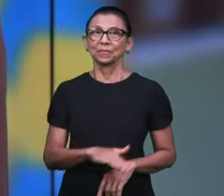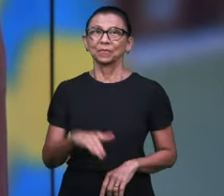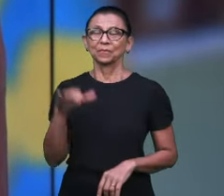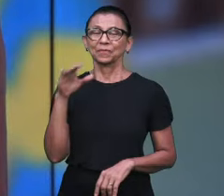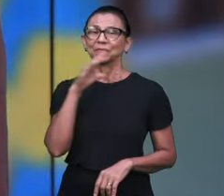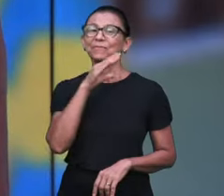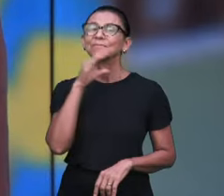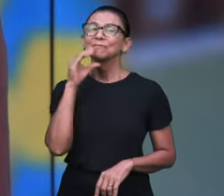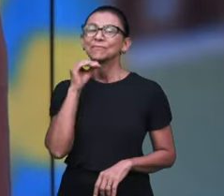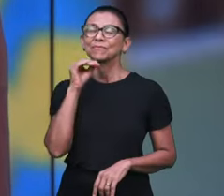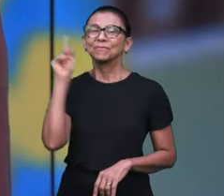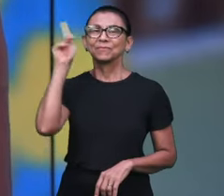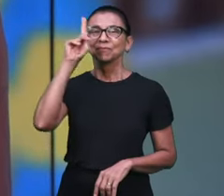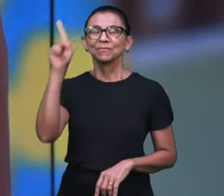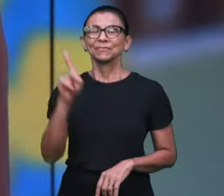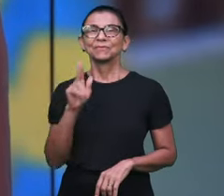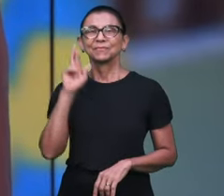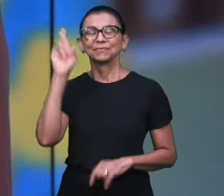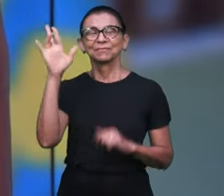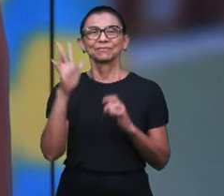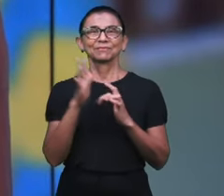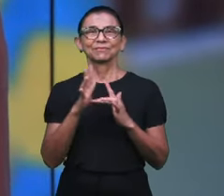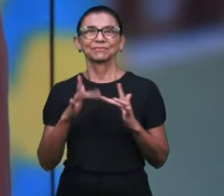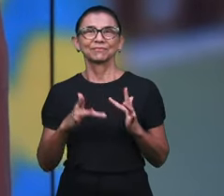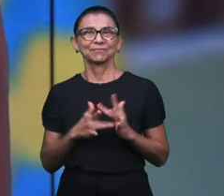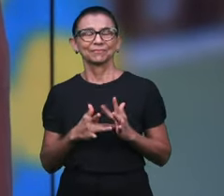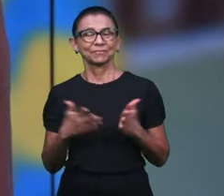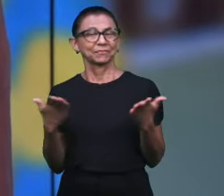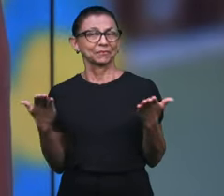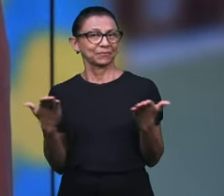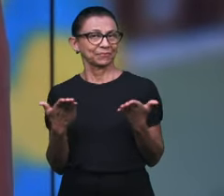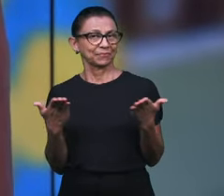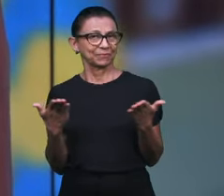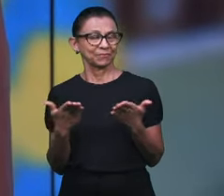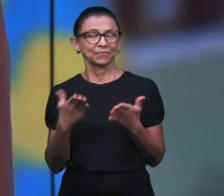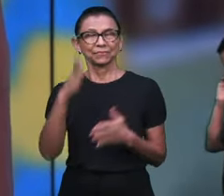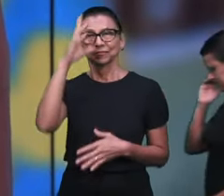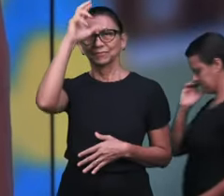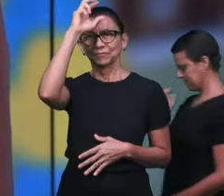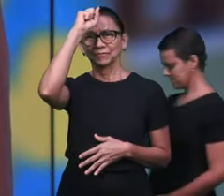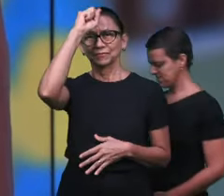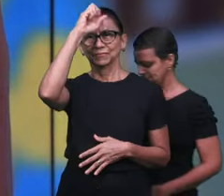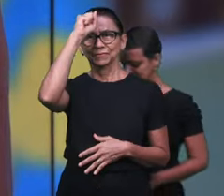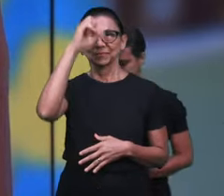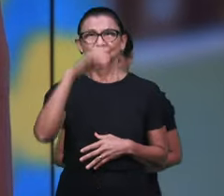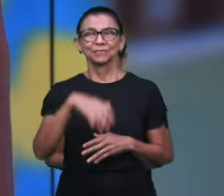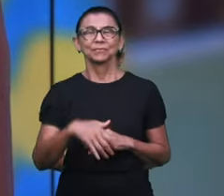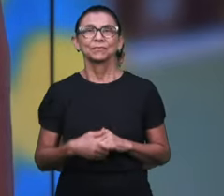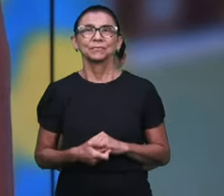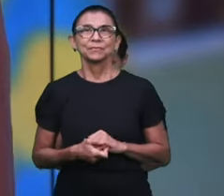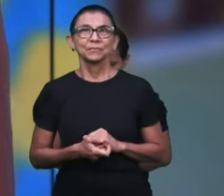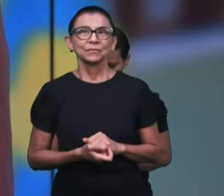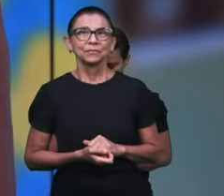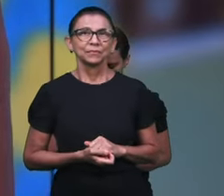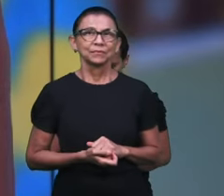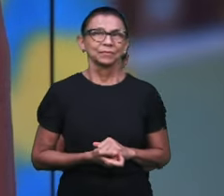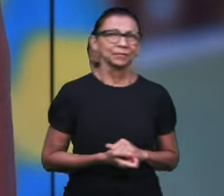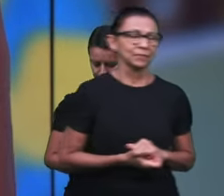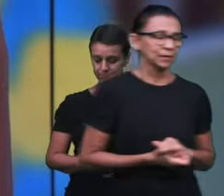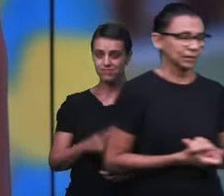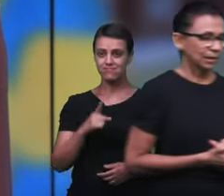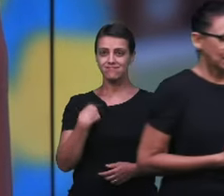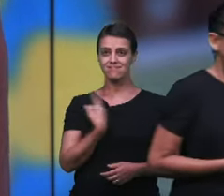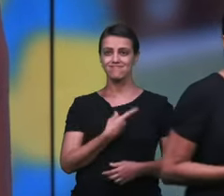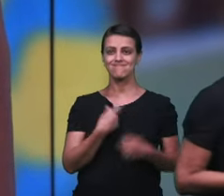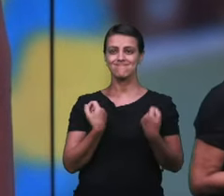adolescentes, com a paz do Senhor Jesus. Hoje, vamos aprender o que devemos estar atentos e vigilantes